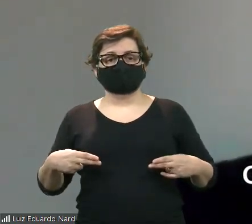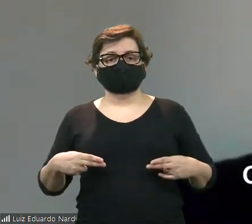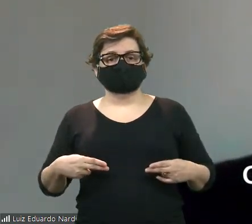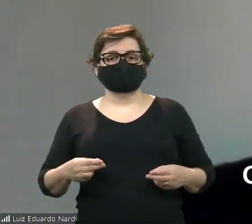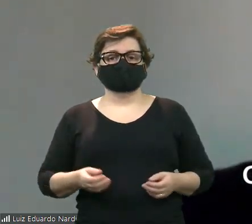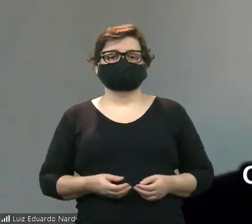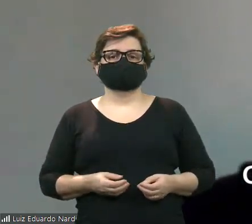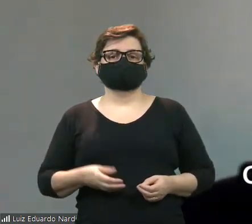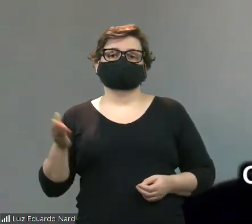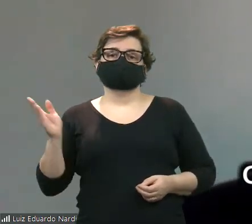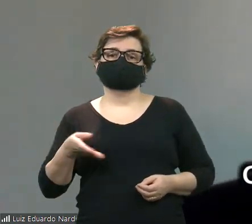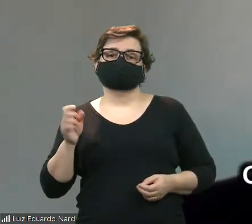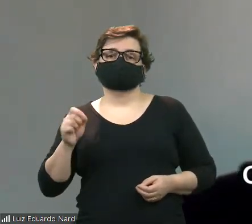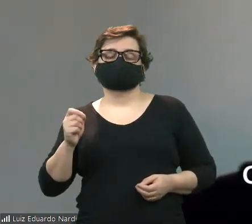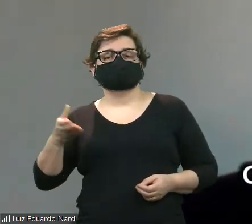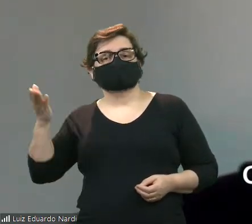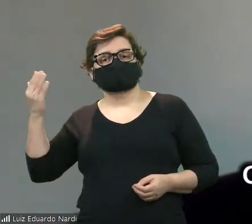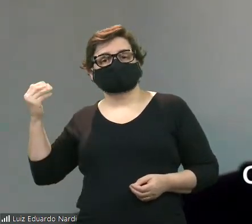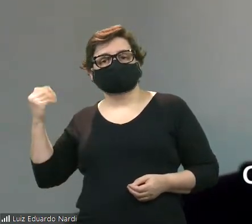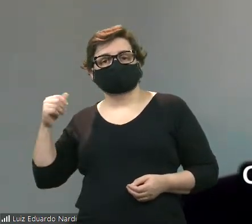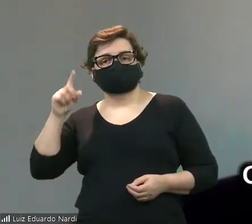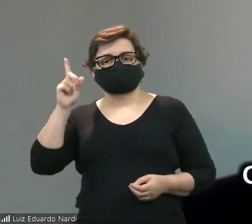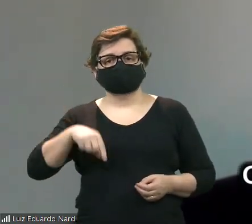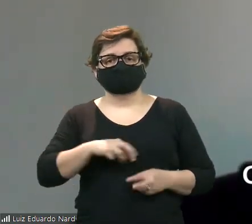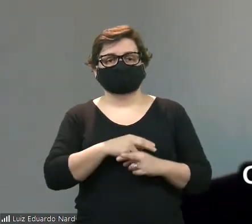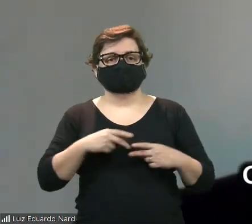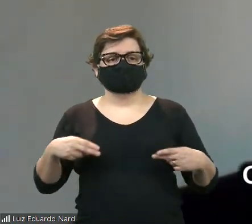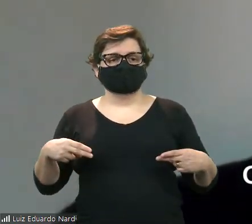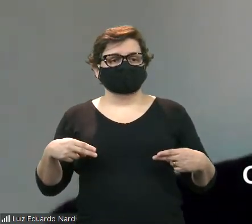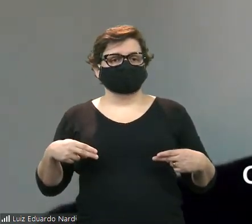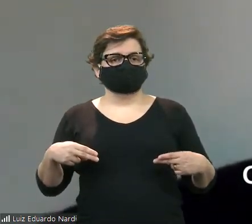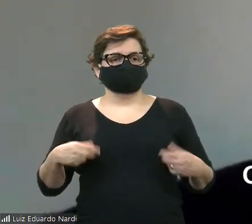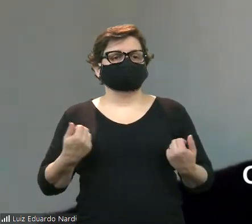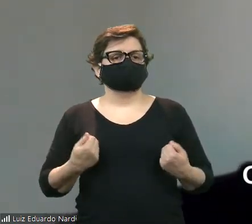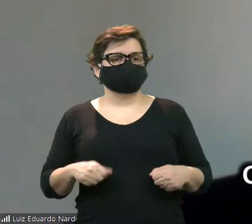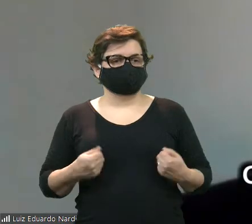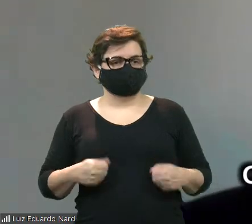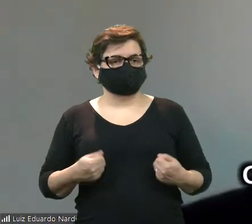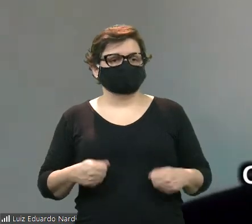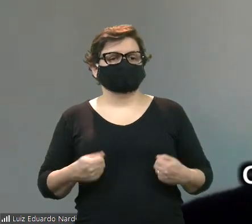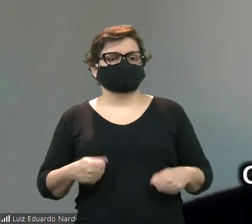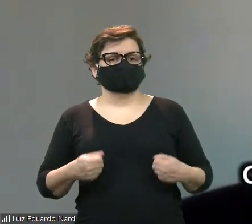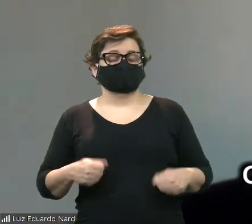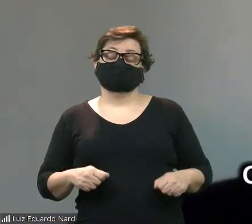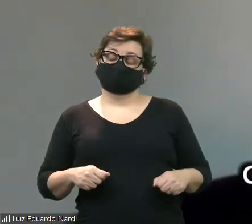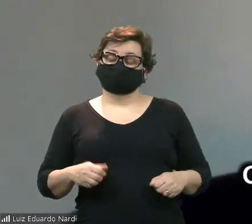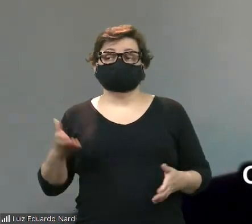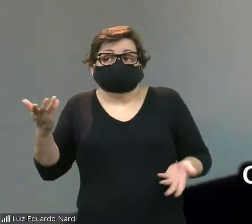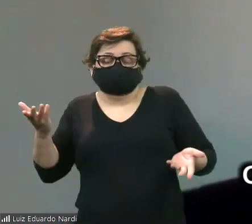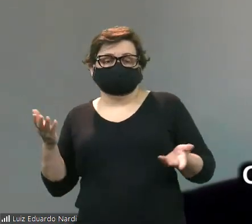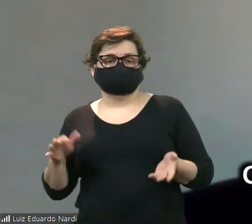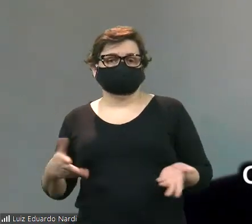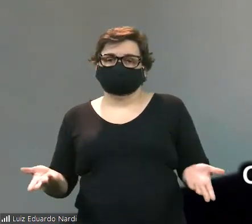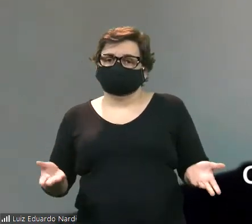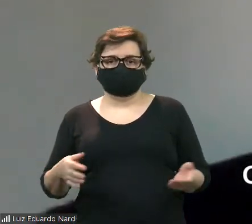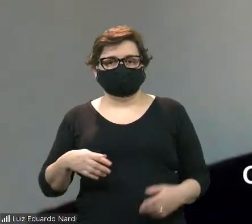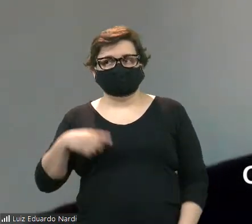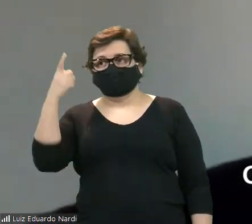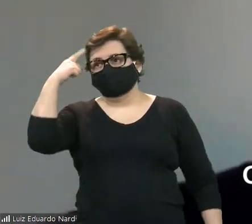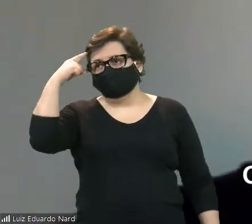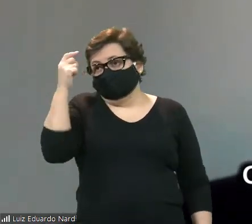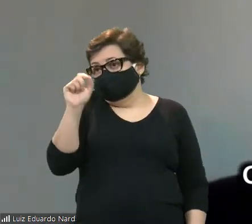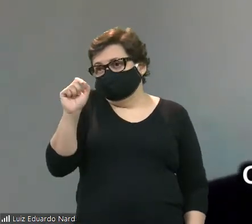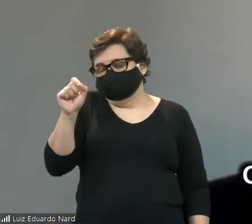que era uma questão de natureza necessária, digamos assim, sei lá, da cabeça de